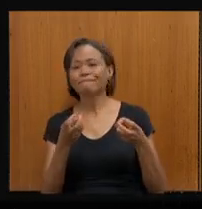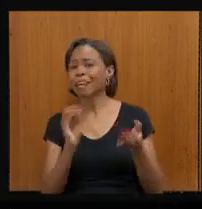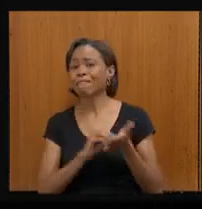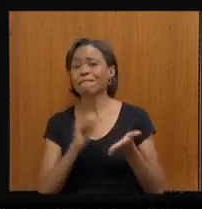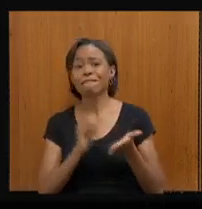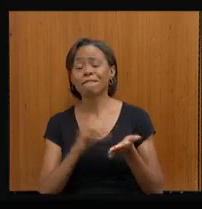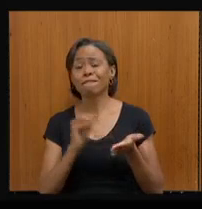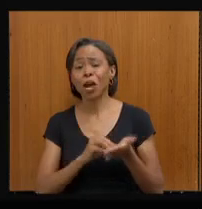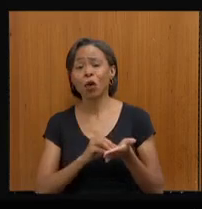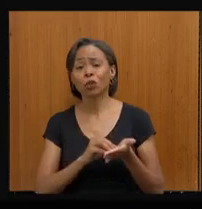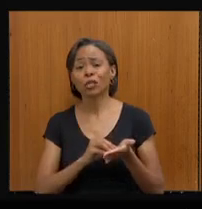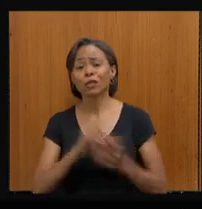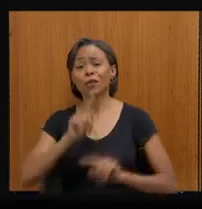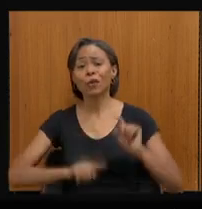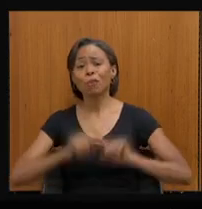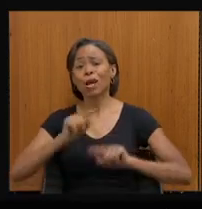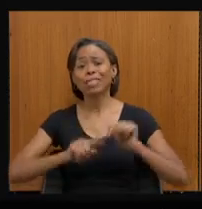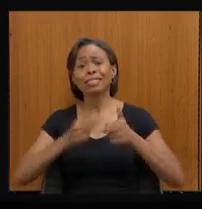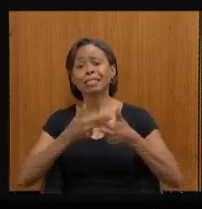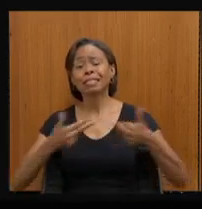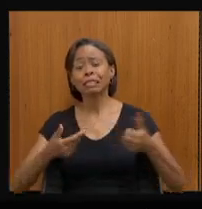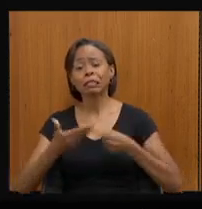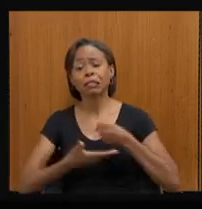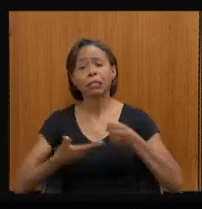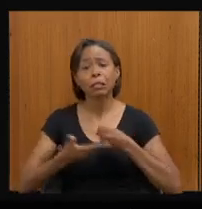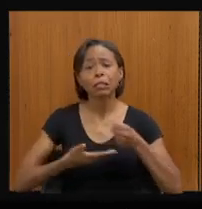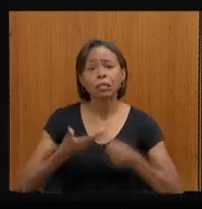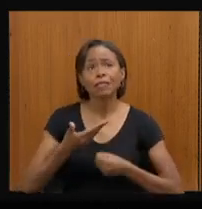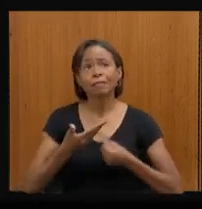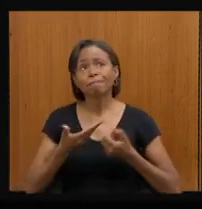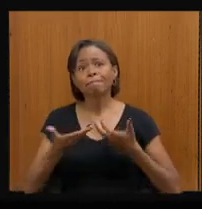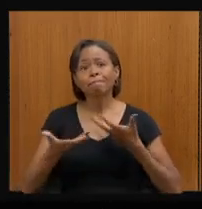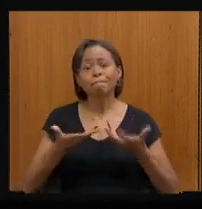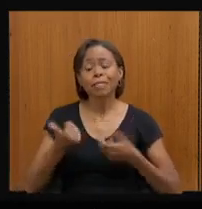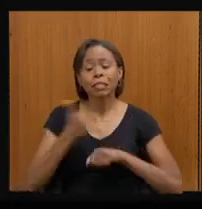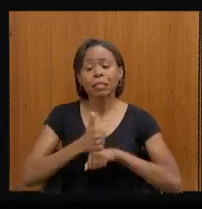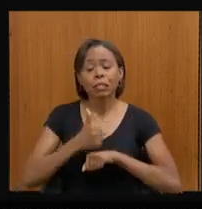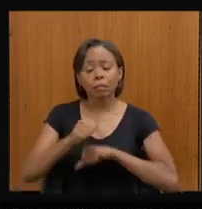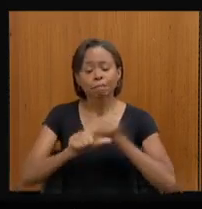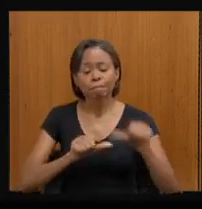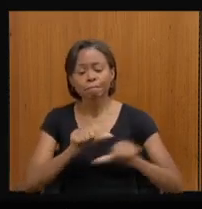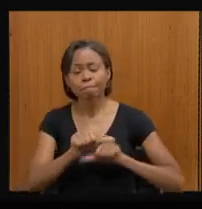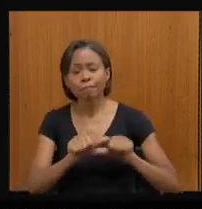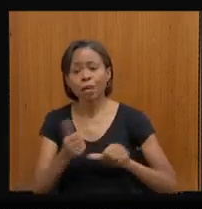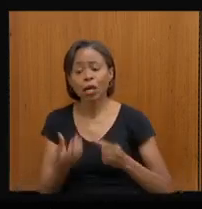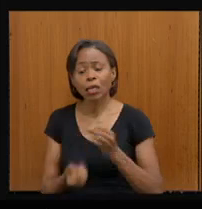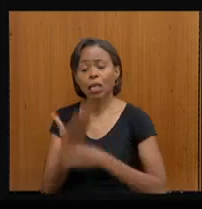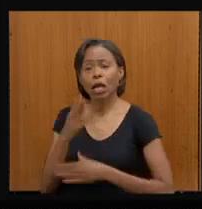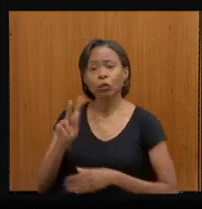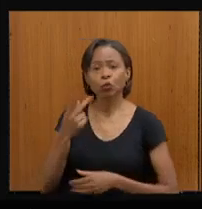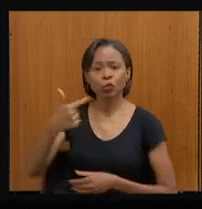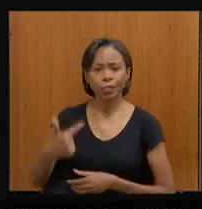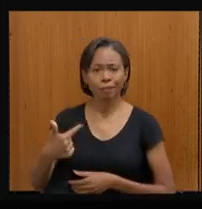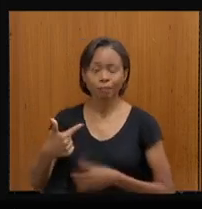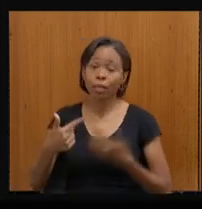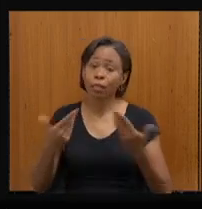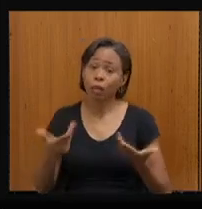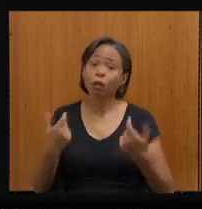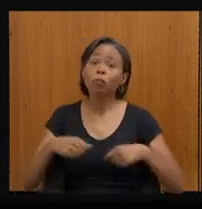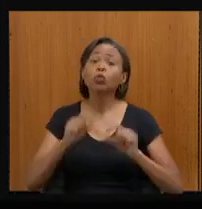renováveis suficientes para gerar esse hidrogênio que eu vou precisar Então eu preciso